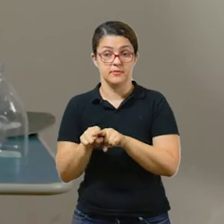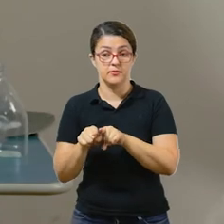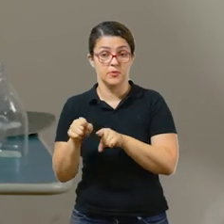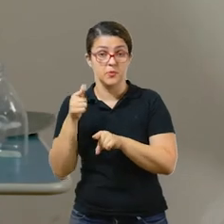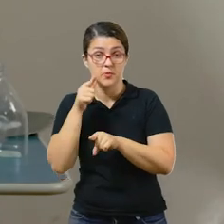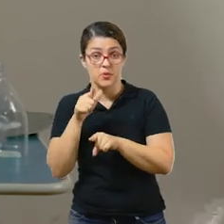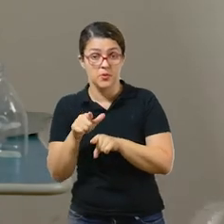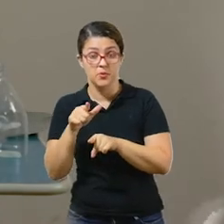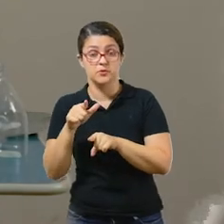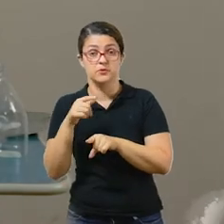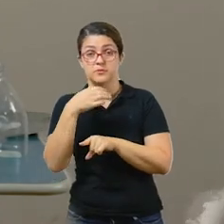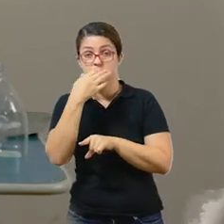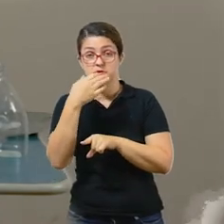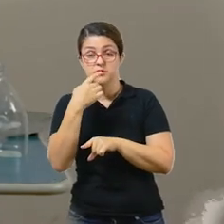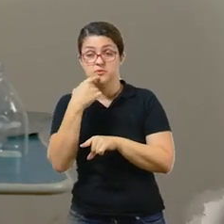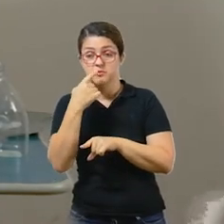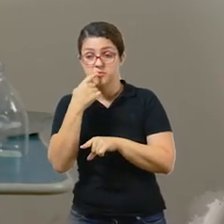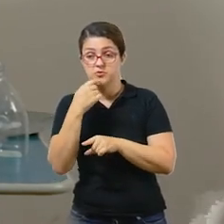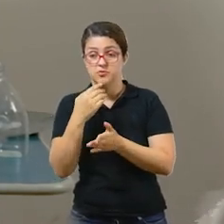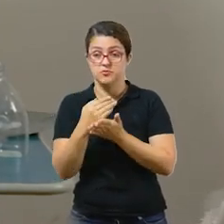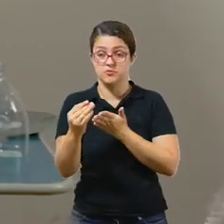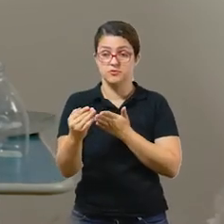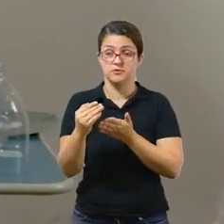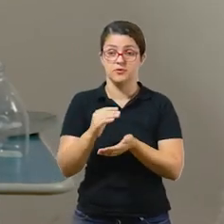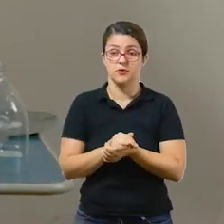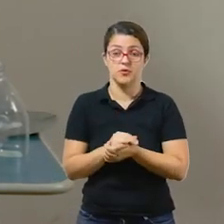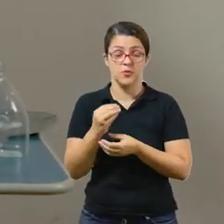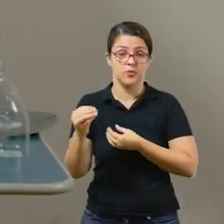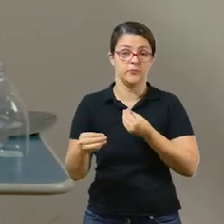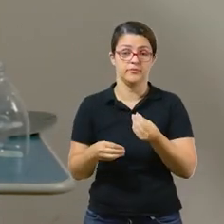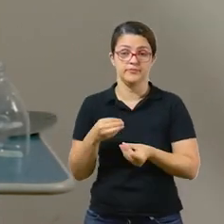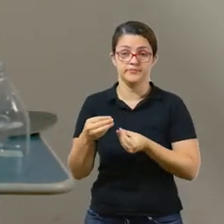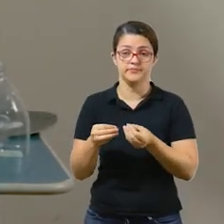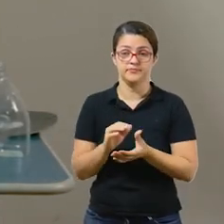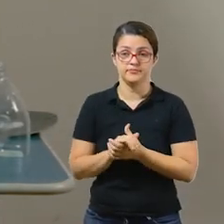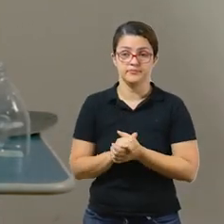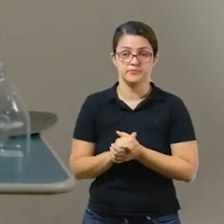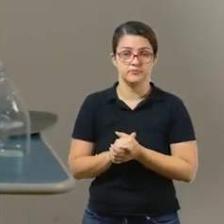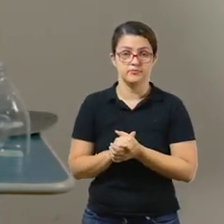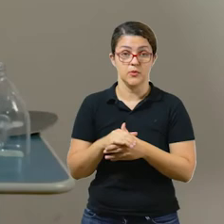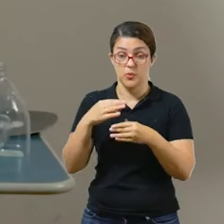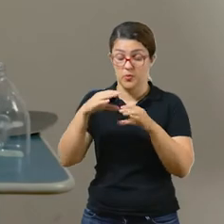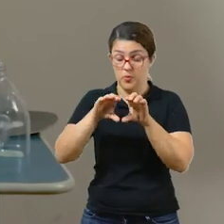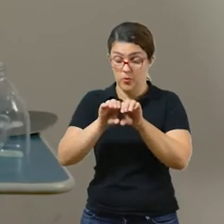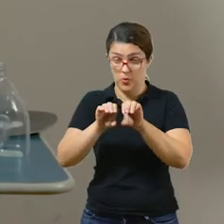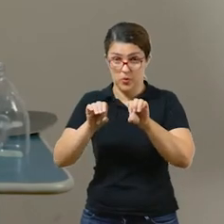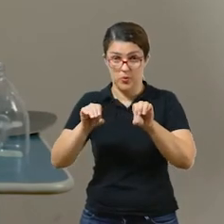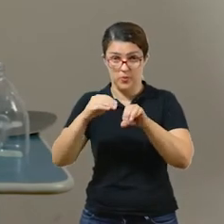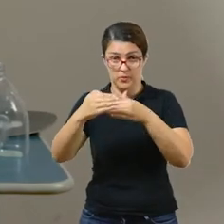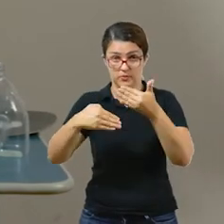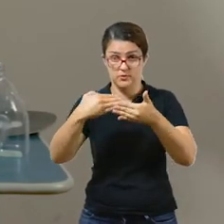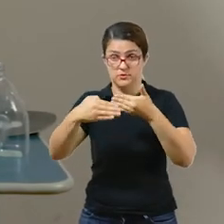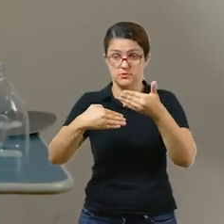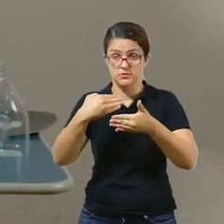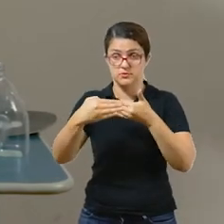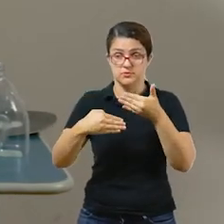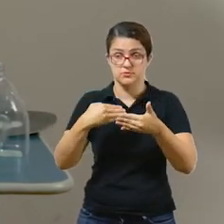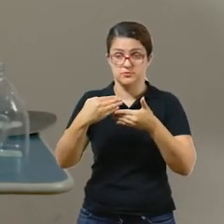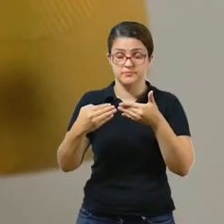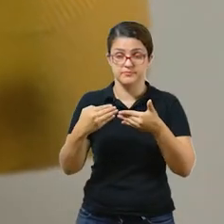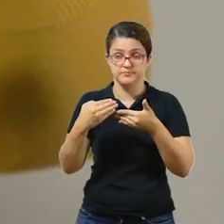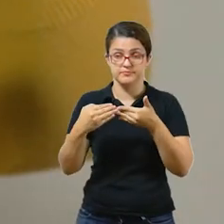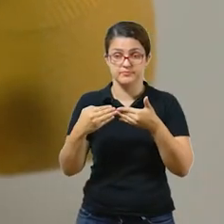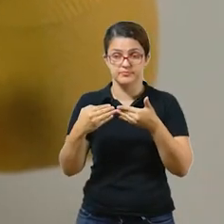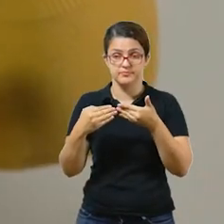papel higiênico. Eu já comecei uma para vocês. Olha aqui. Com o rolo de papel higiênico, vocês vão cortar